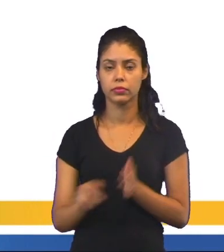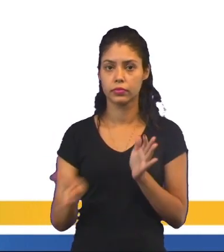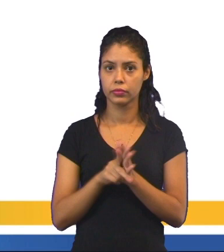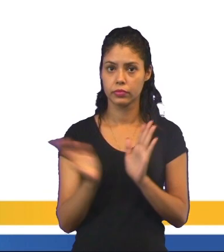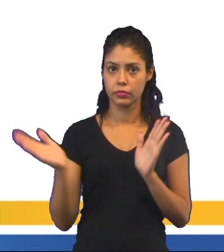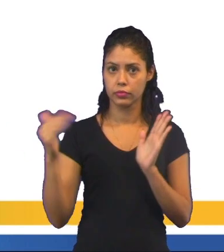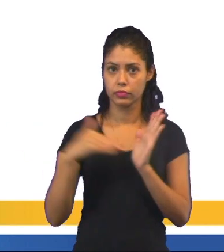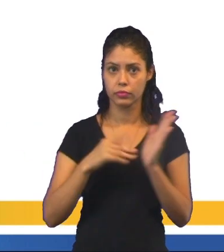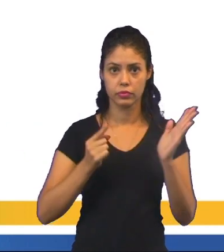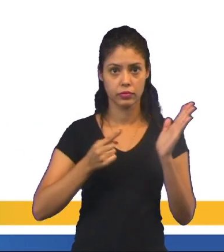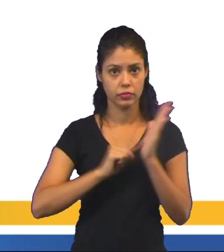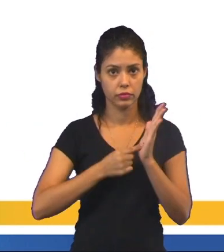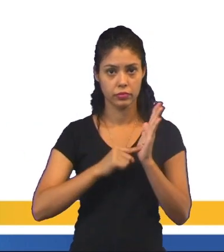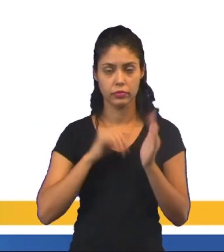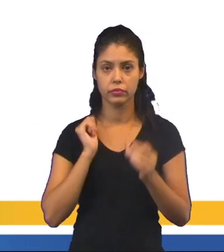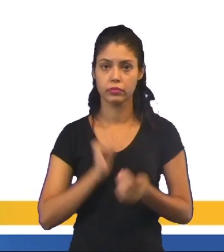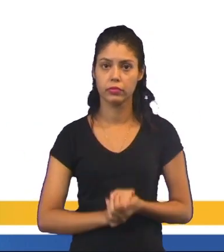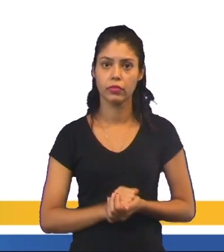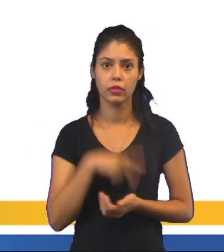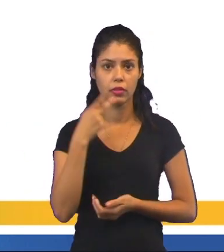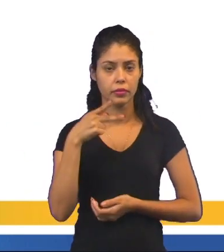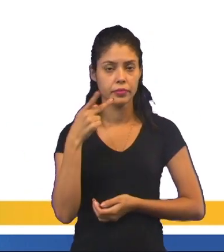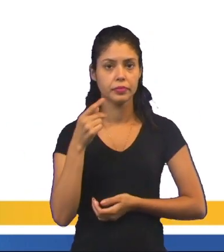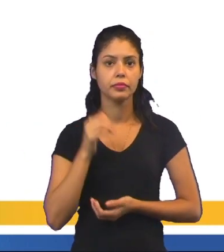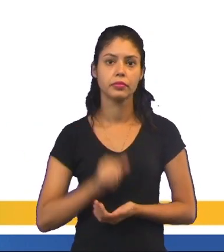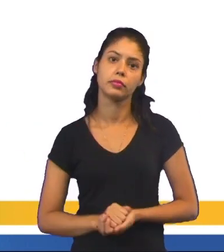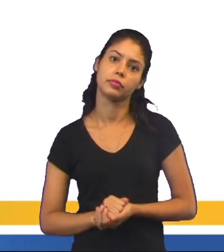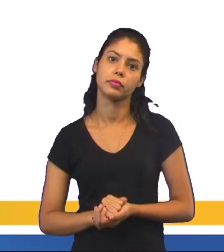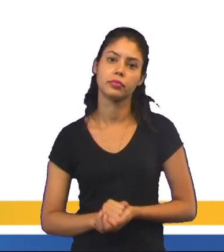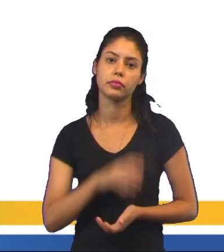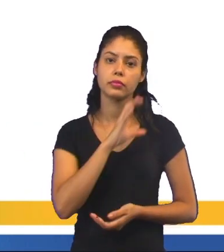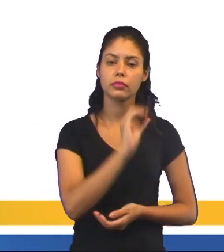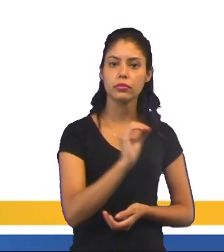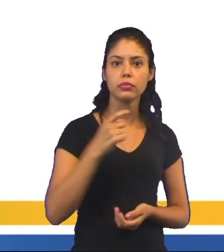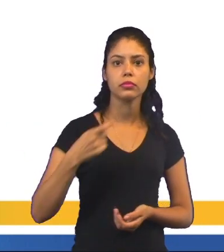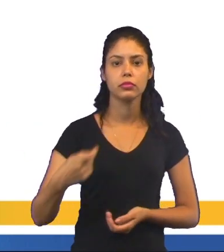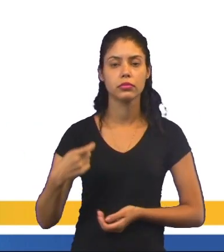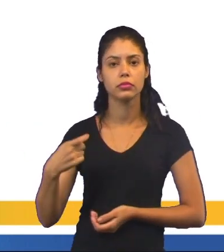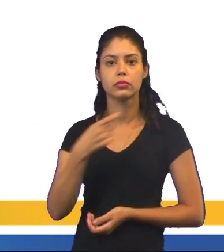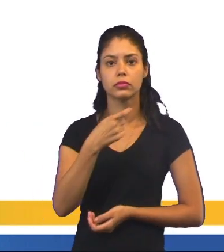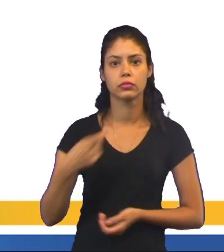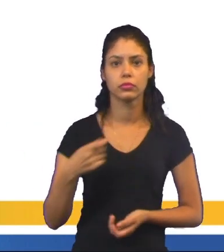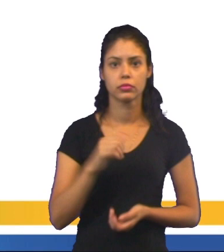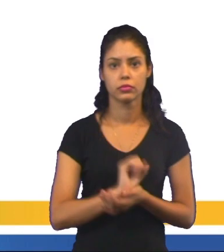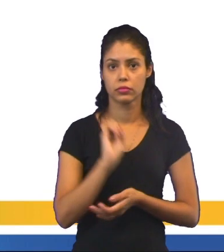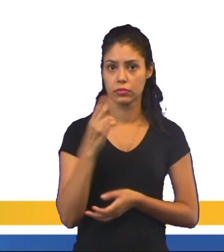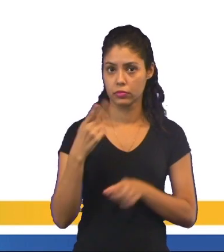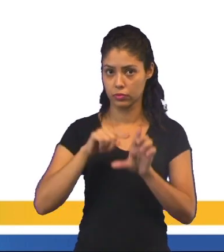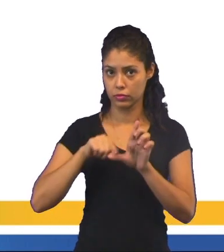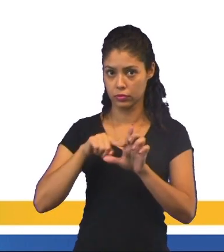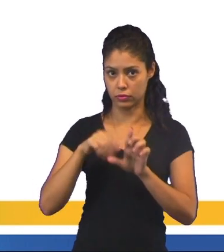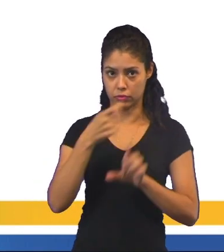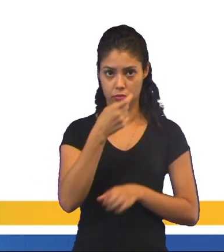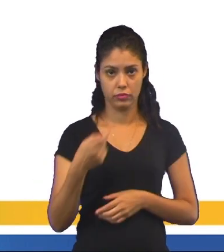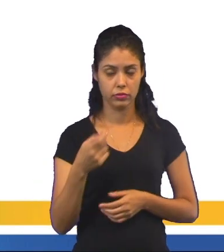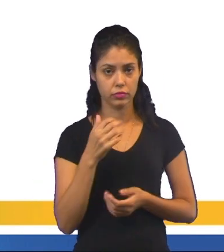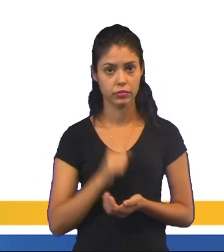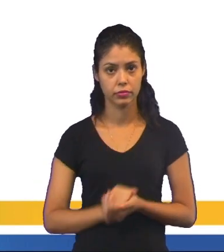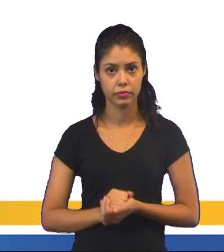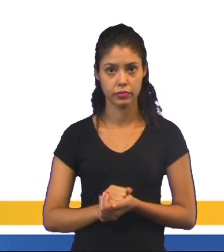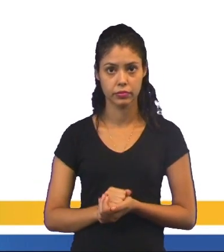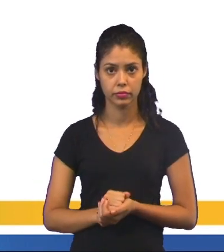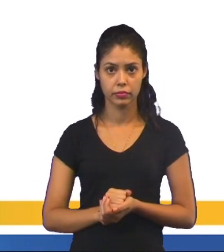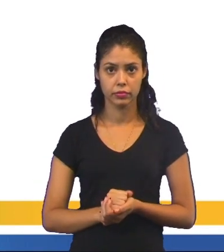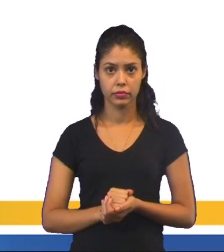até o aponta nós podemos falar 0 x ou ângulo x tá aí nós